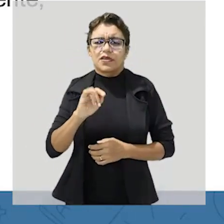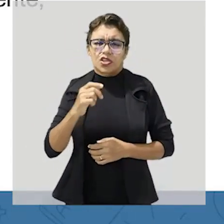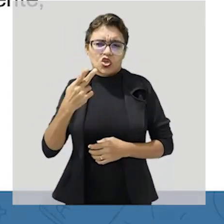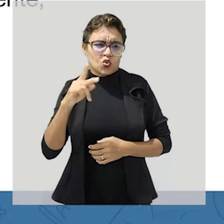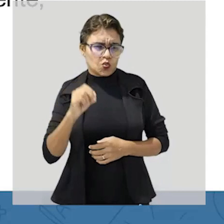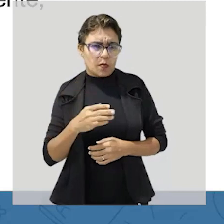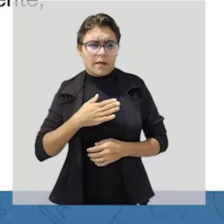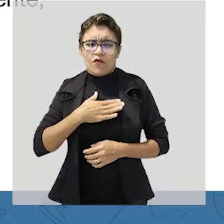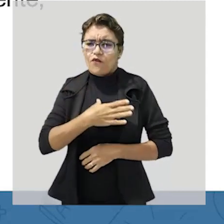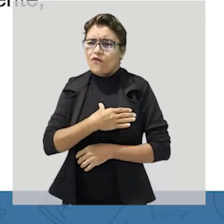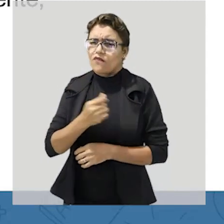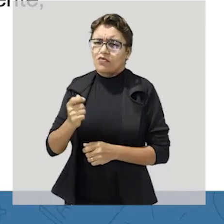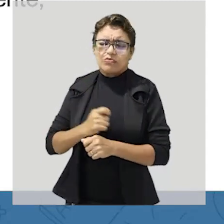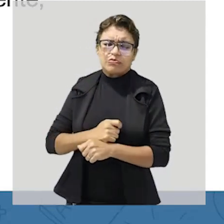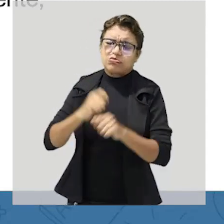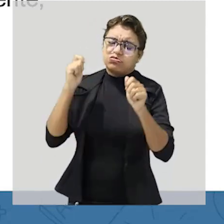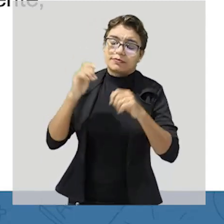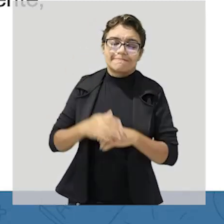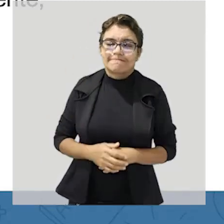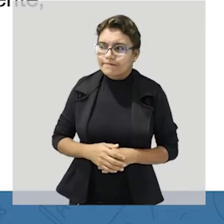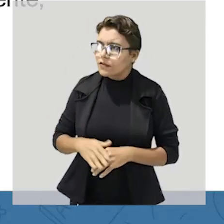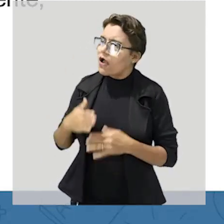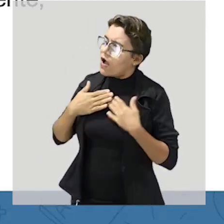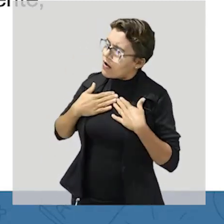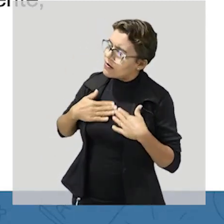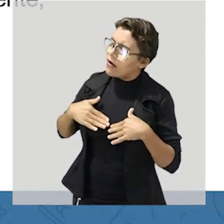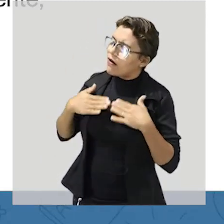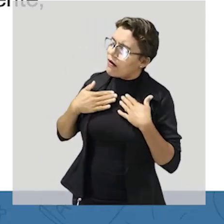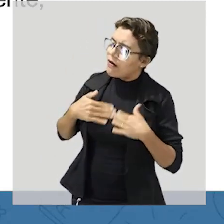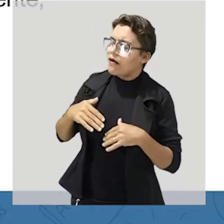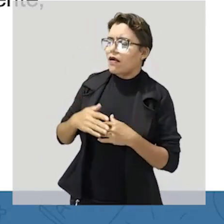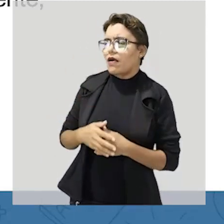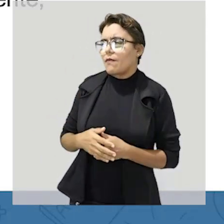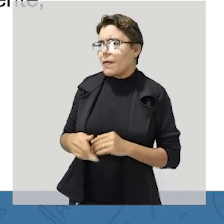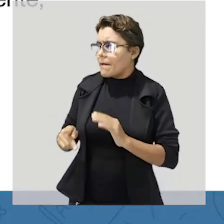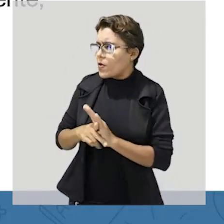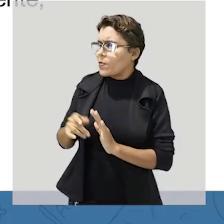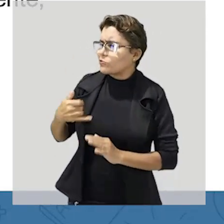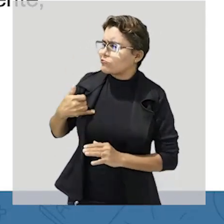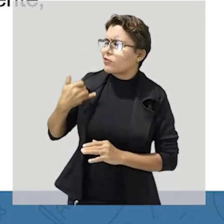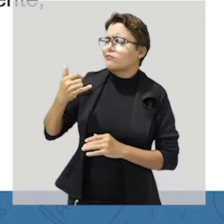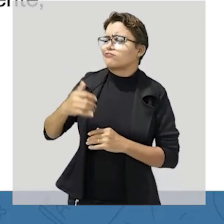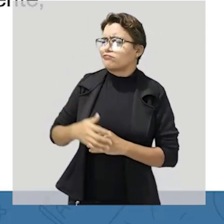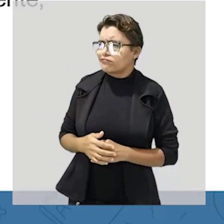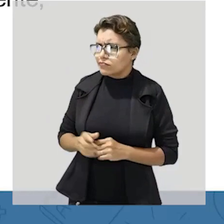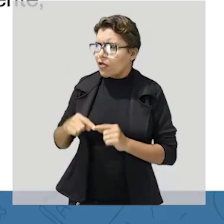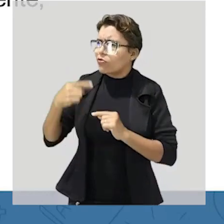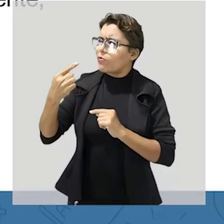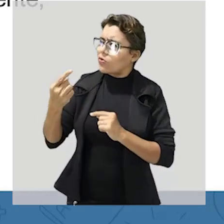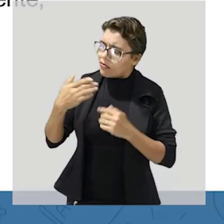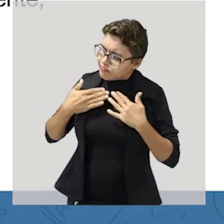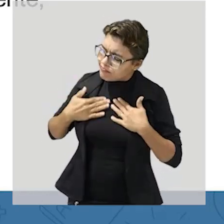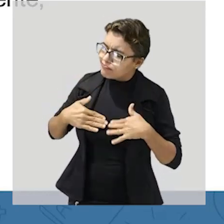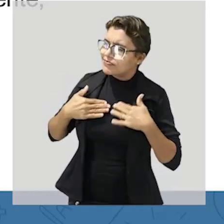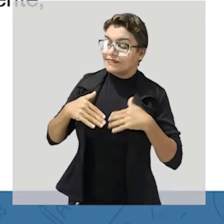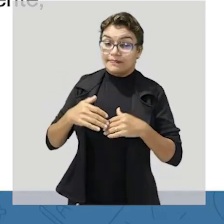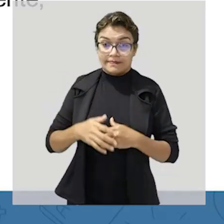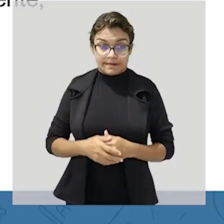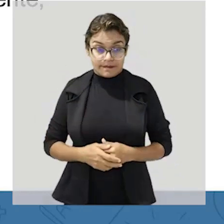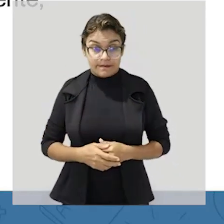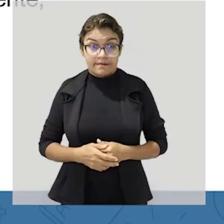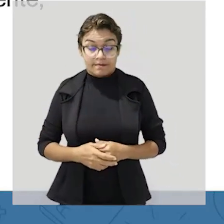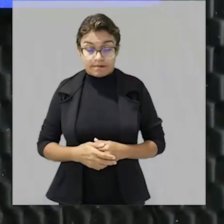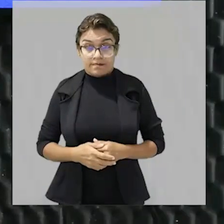que ele é próprio para adolescente. Então, aqui a gente tem contextos diferentes com o uso da